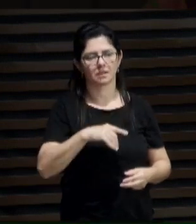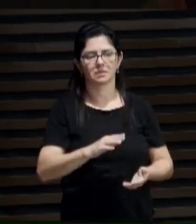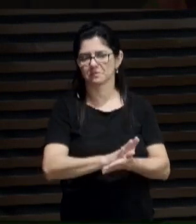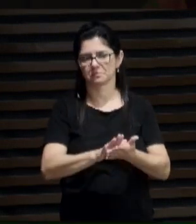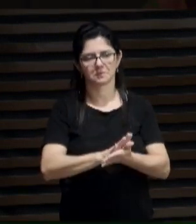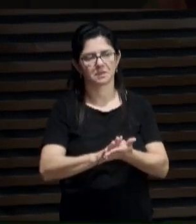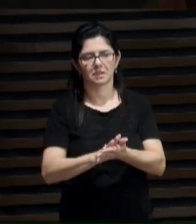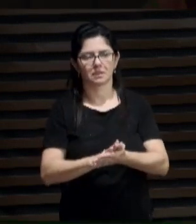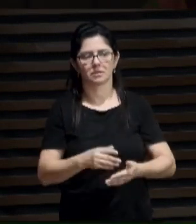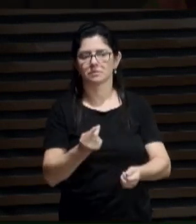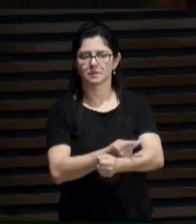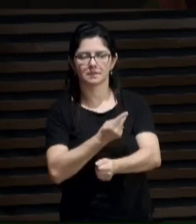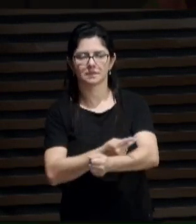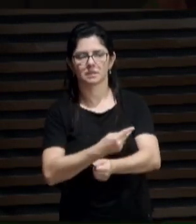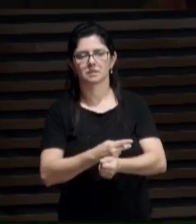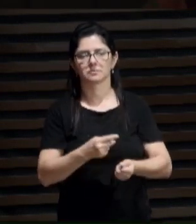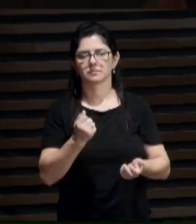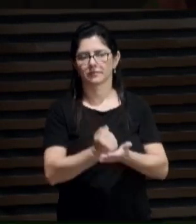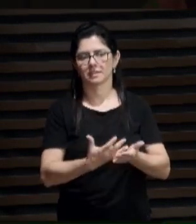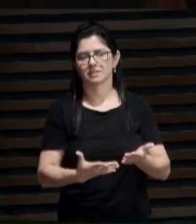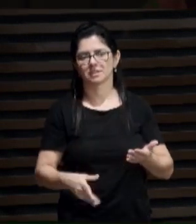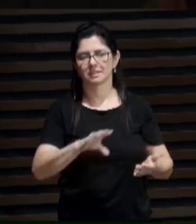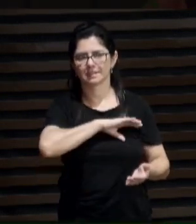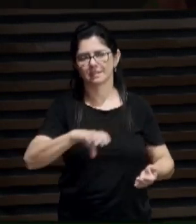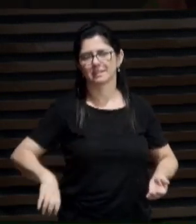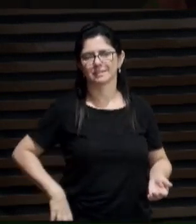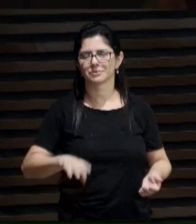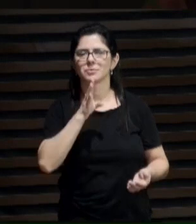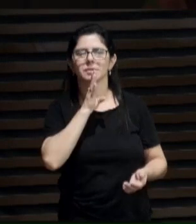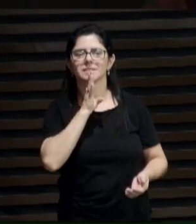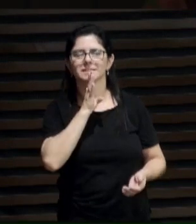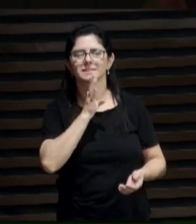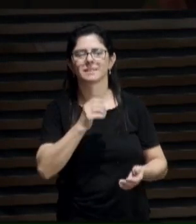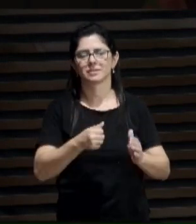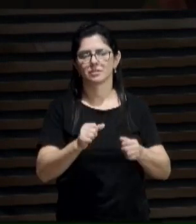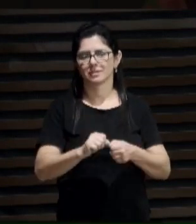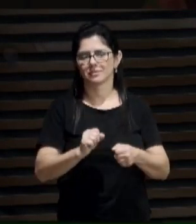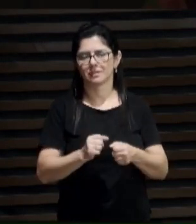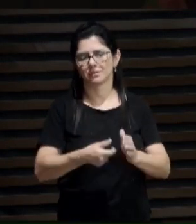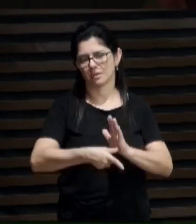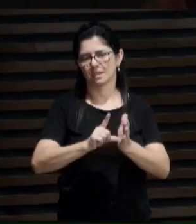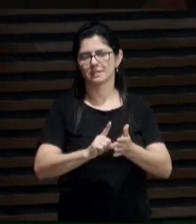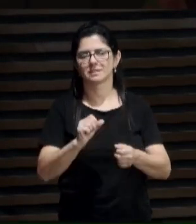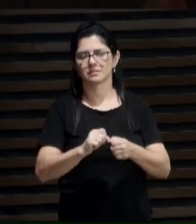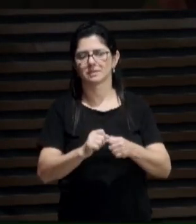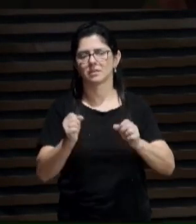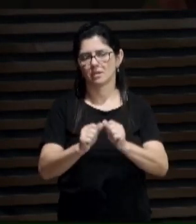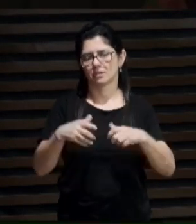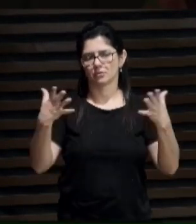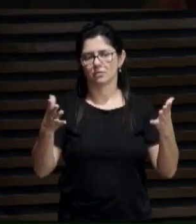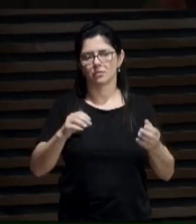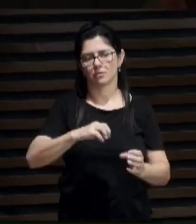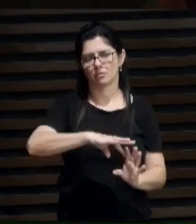de Cristo, conhecido com efeito antes da fundação do mundo, porém manifestado